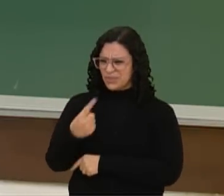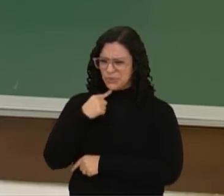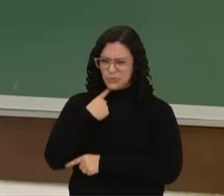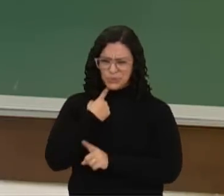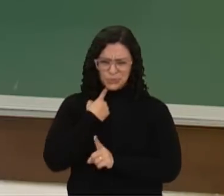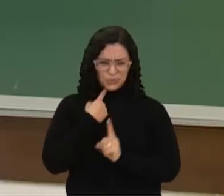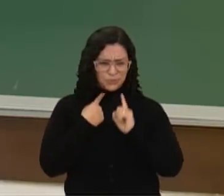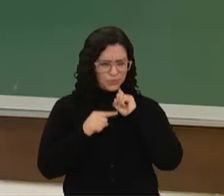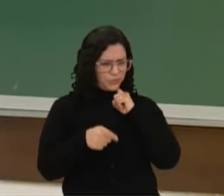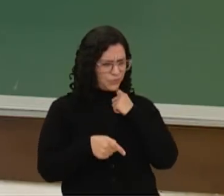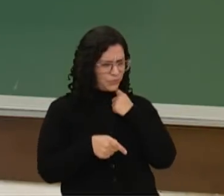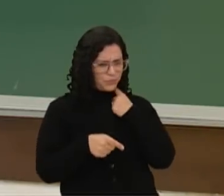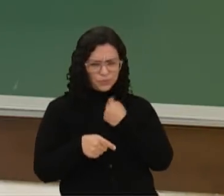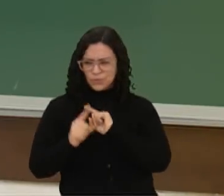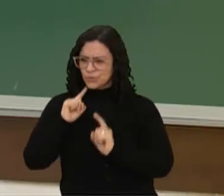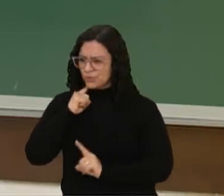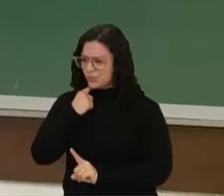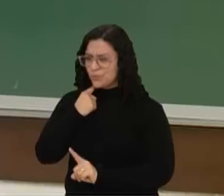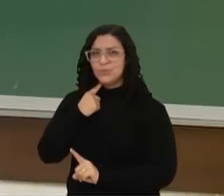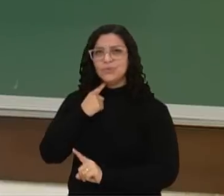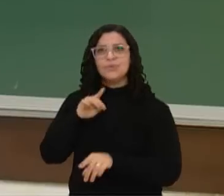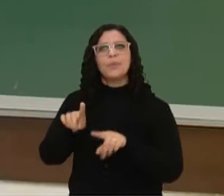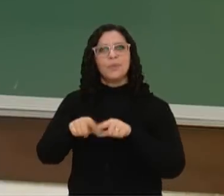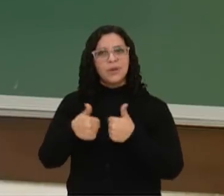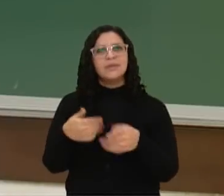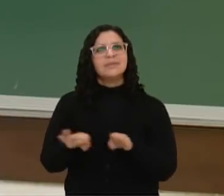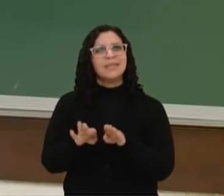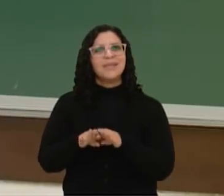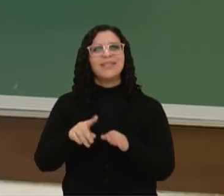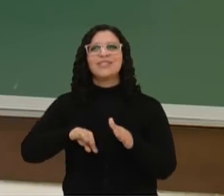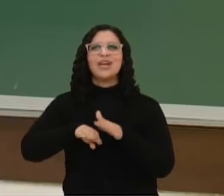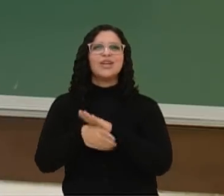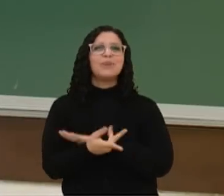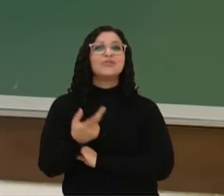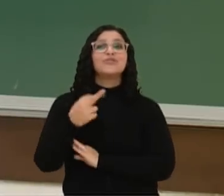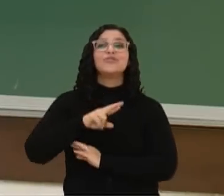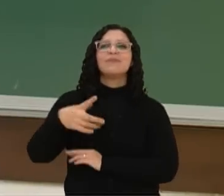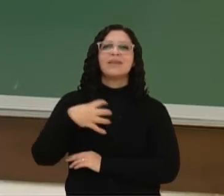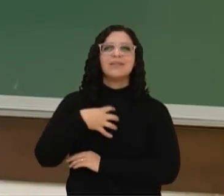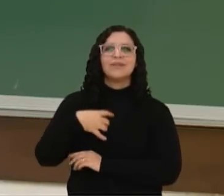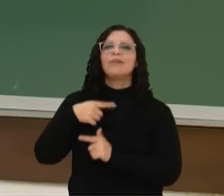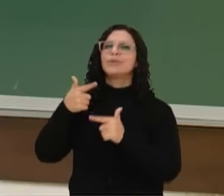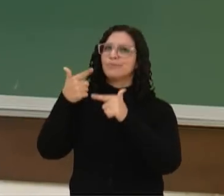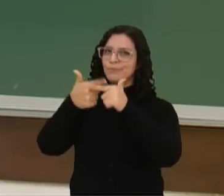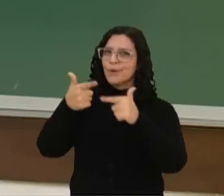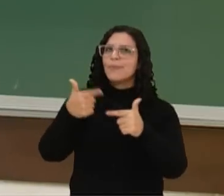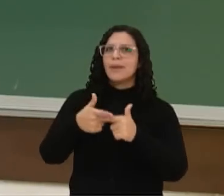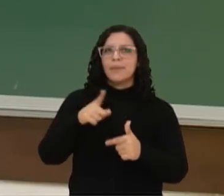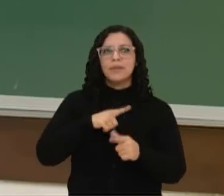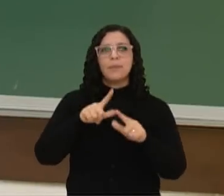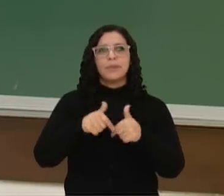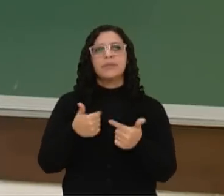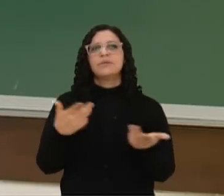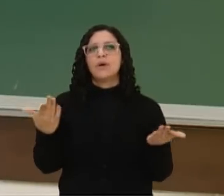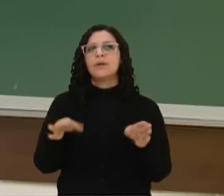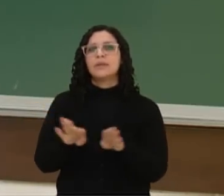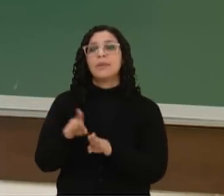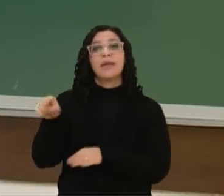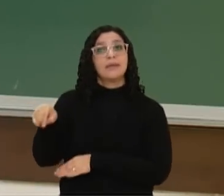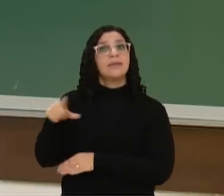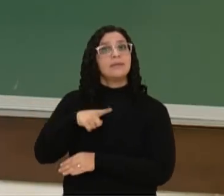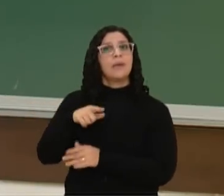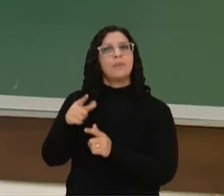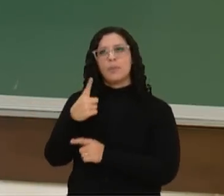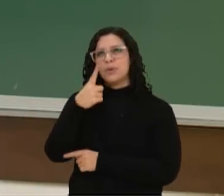mudança no meio que eles estavam acostumados a ser diferente. Então, aqui nós vamos ter um impacto ali. E aí, como consequência,